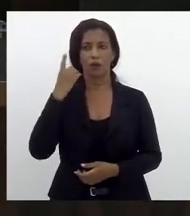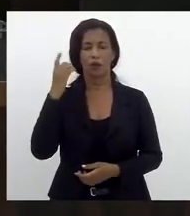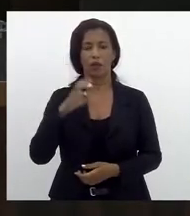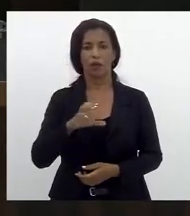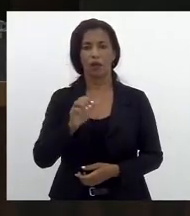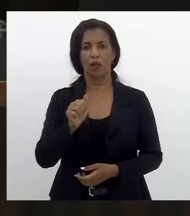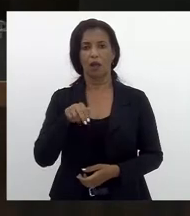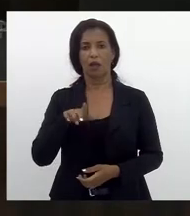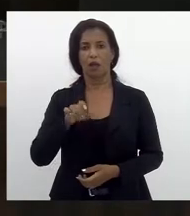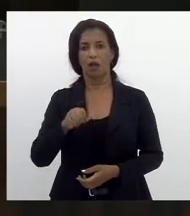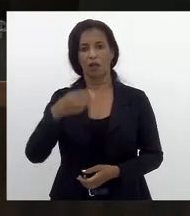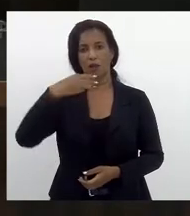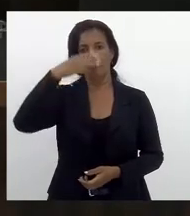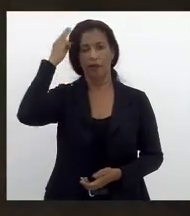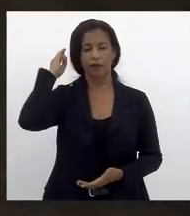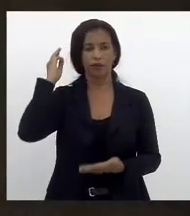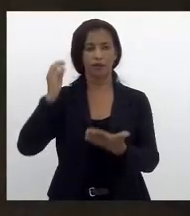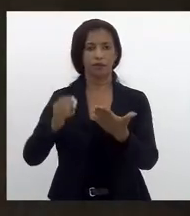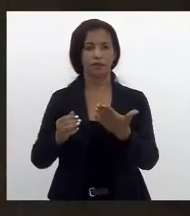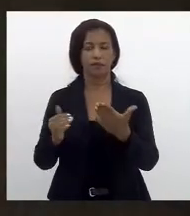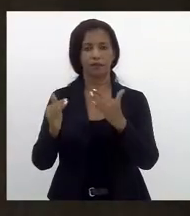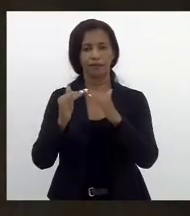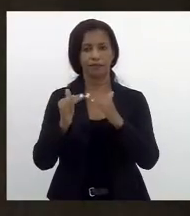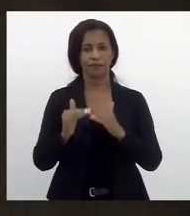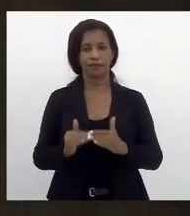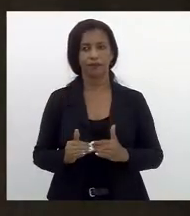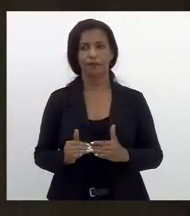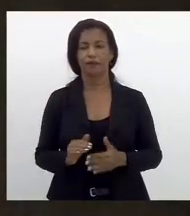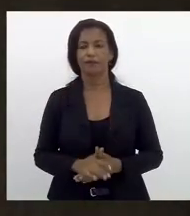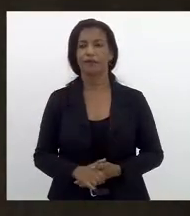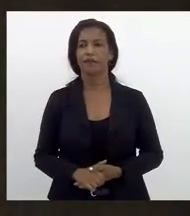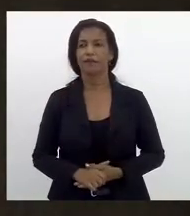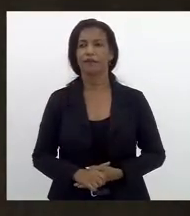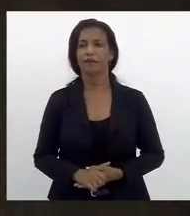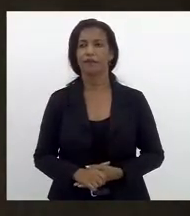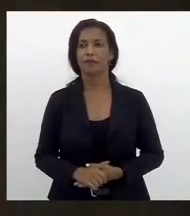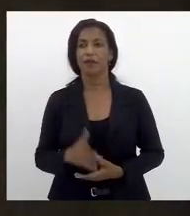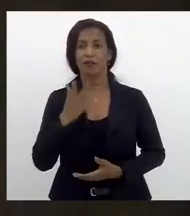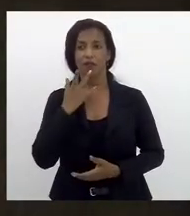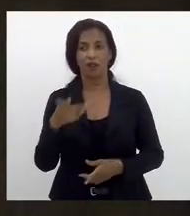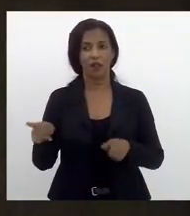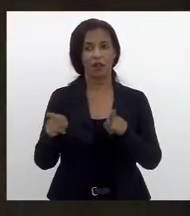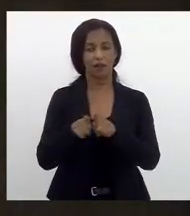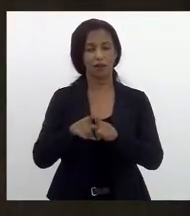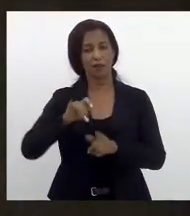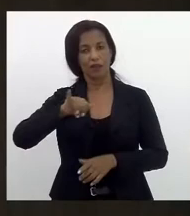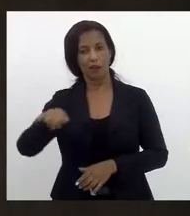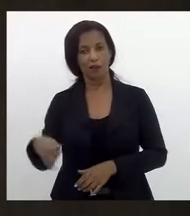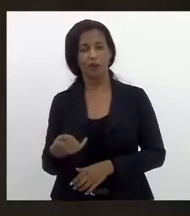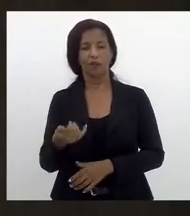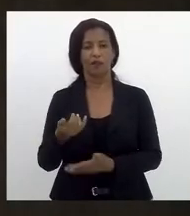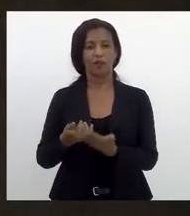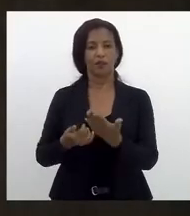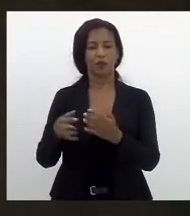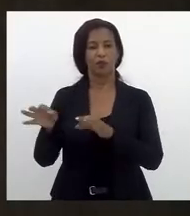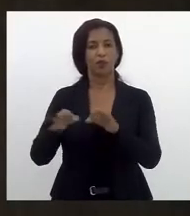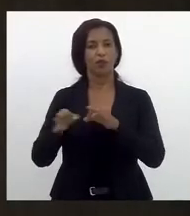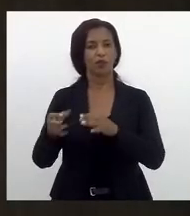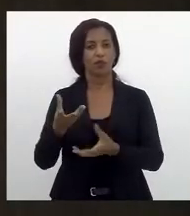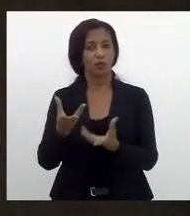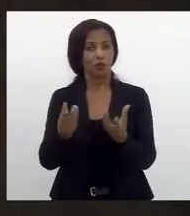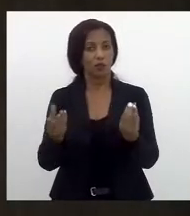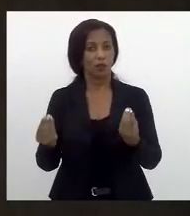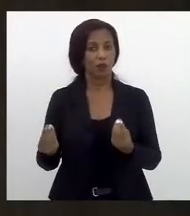Márcio Canella, deputado Márcio Pacheco. Parecer é favorável, senhora presidente, dizer também, aproveitando, o mérito do projeto é